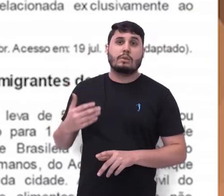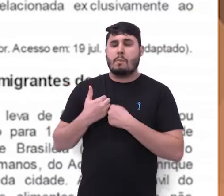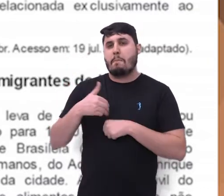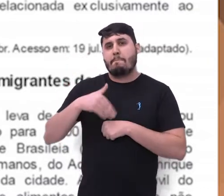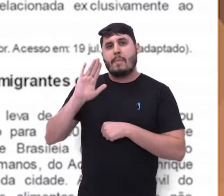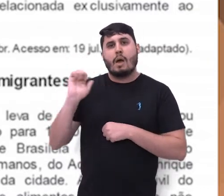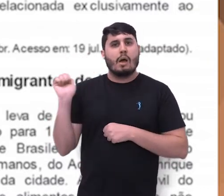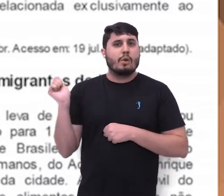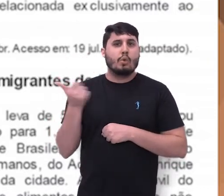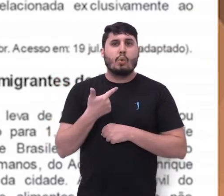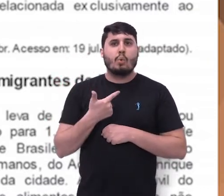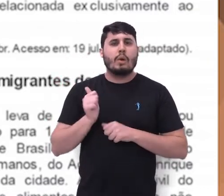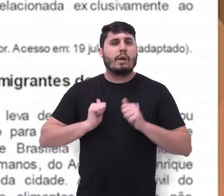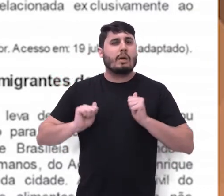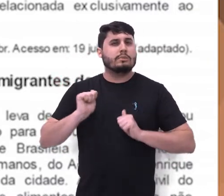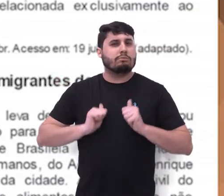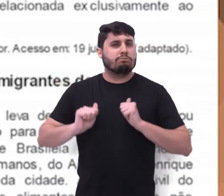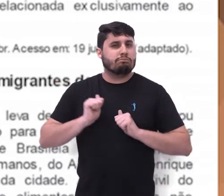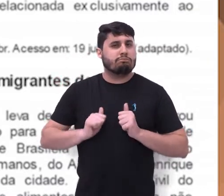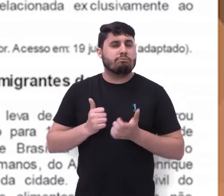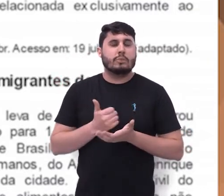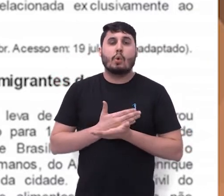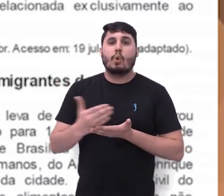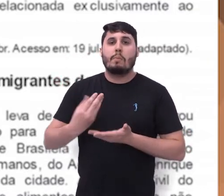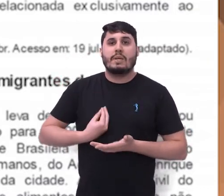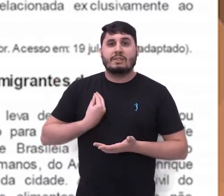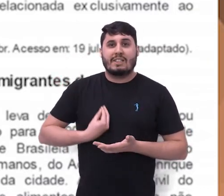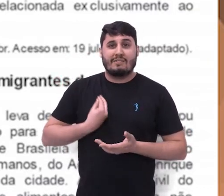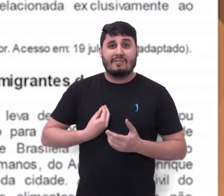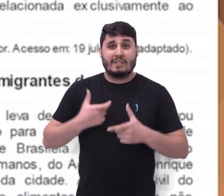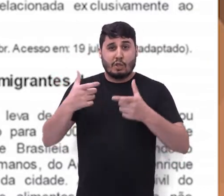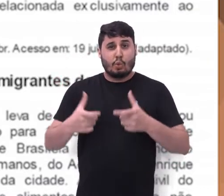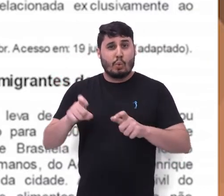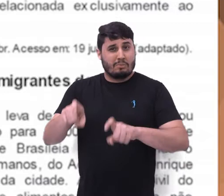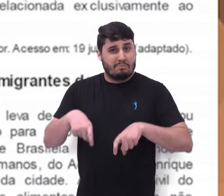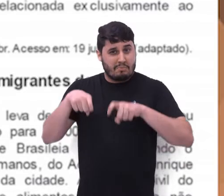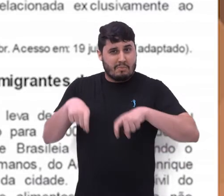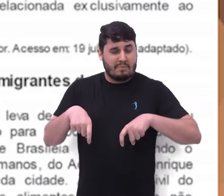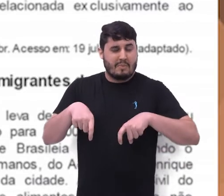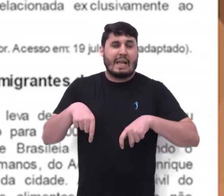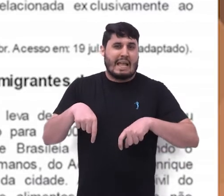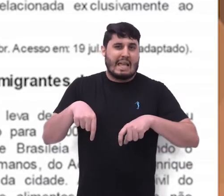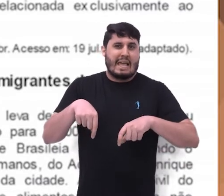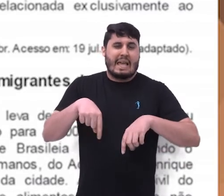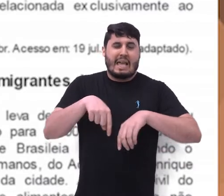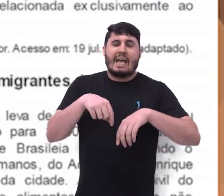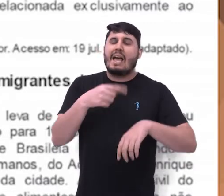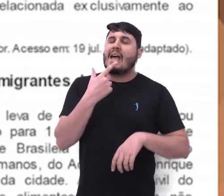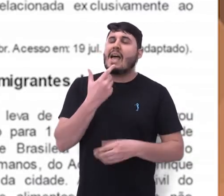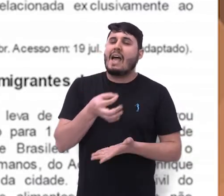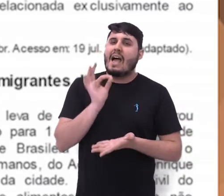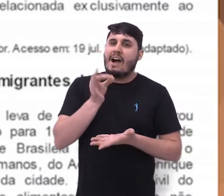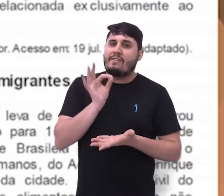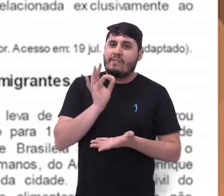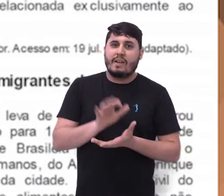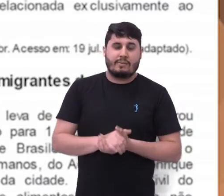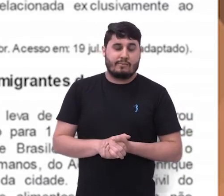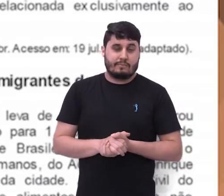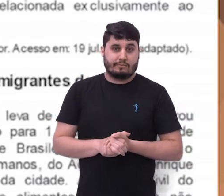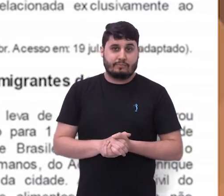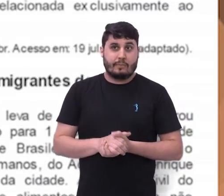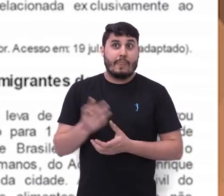muito mais que o anseio de refazer suas vidas trabalhando nas lavouras de café. E no início da